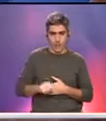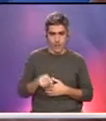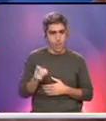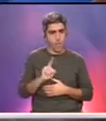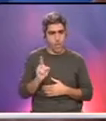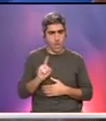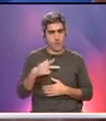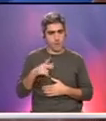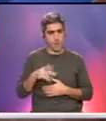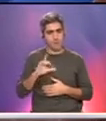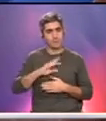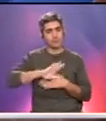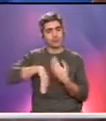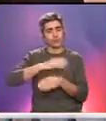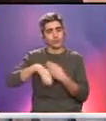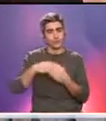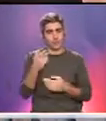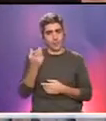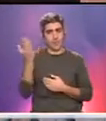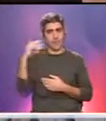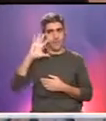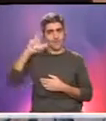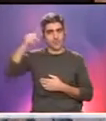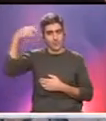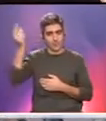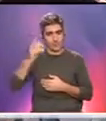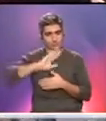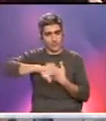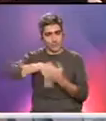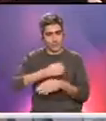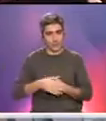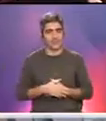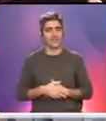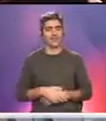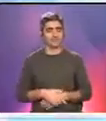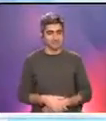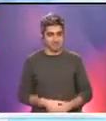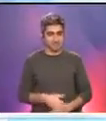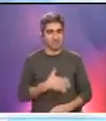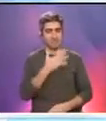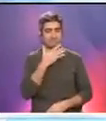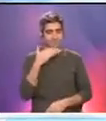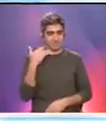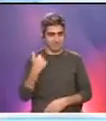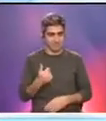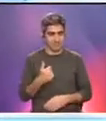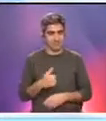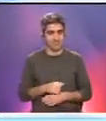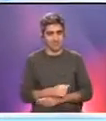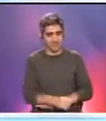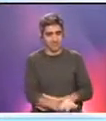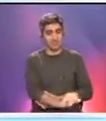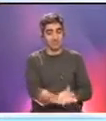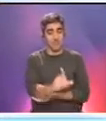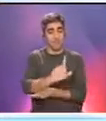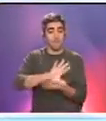Não é? É português, mas tem mistura. Tem mistura. Tem mistura, é muito bom. Não te fala mal, olha, é esta mistura